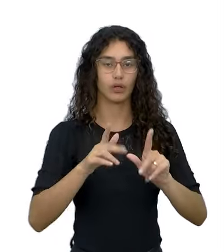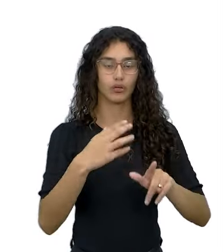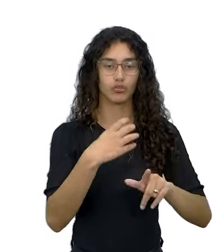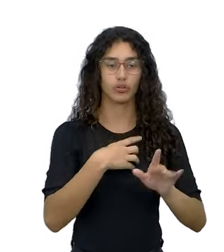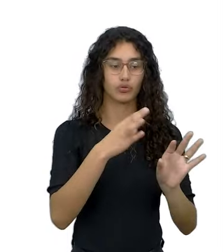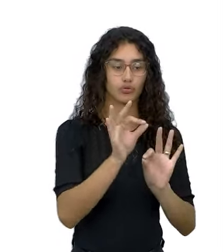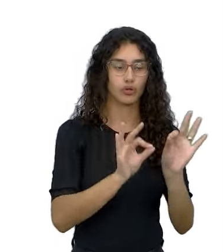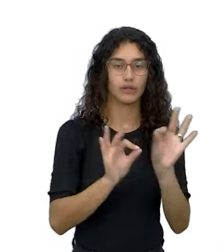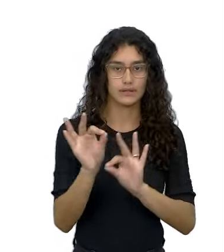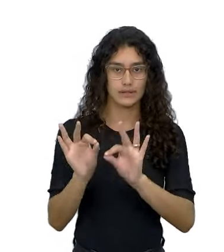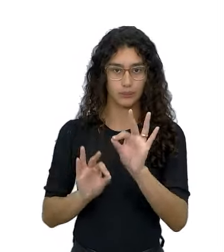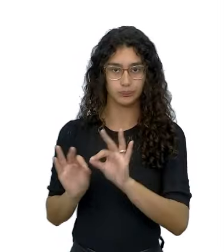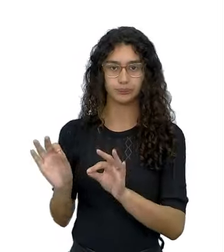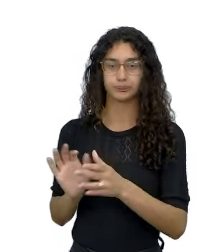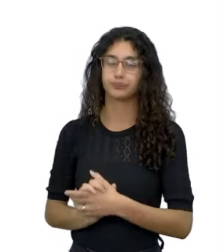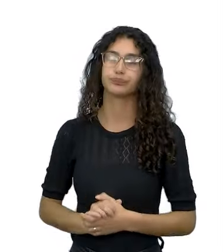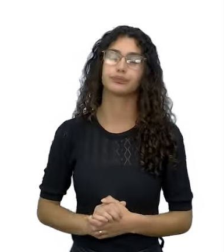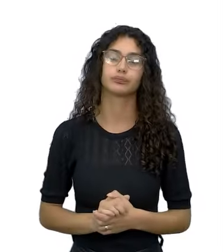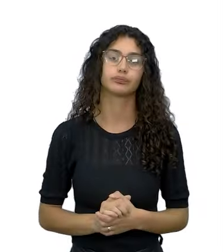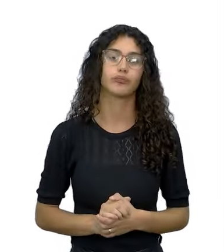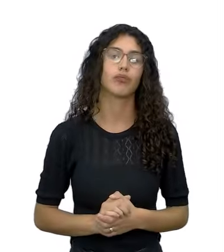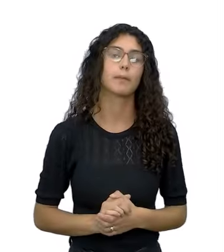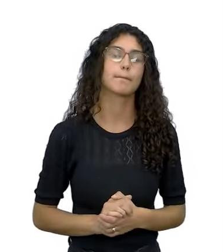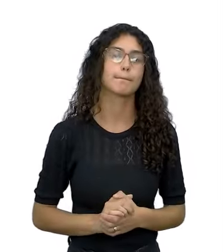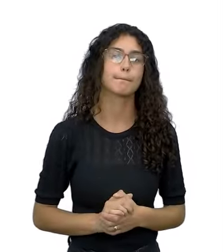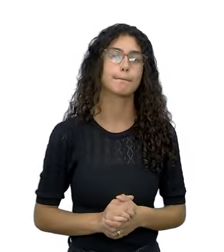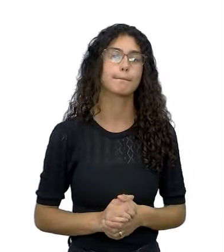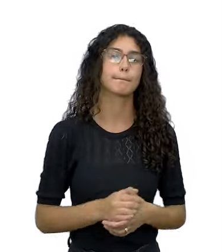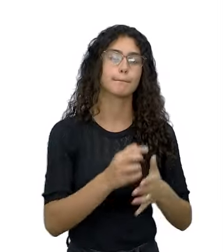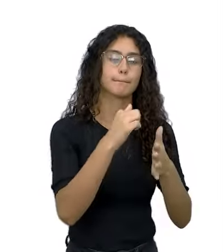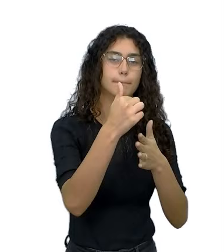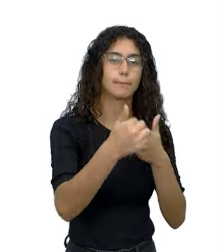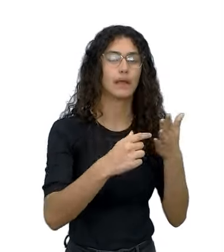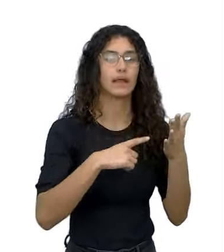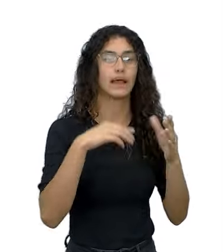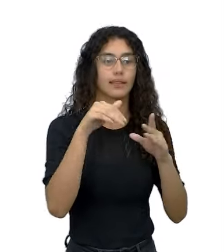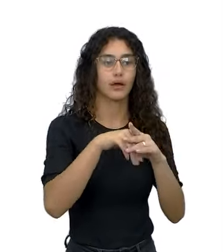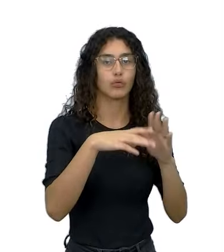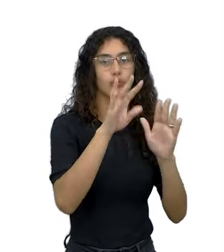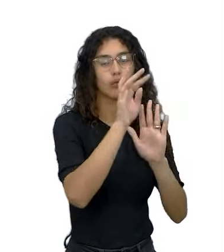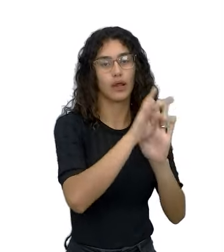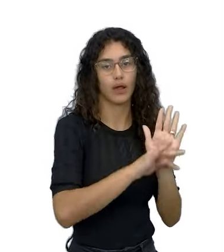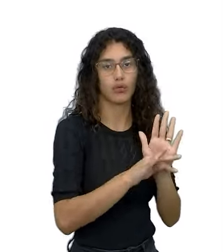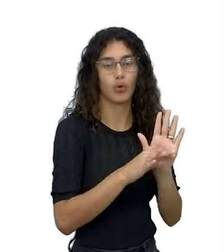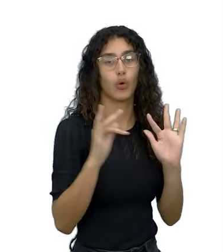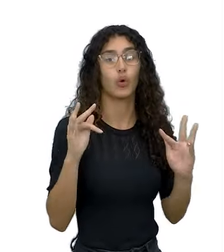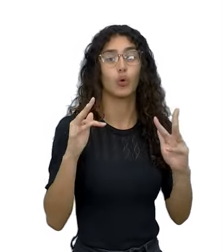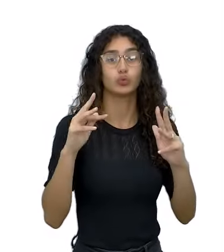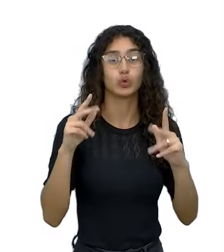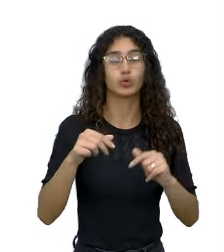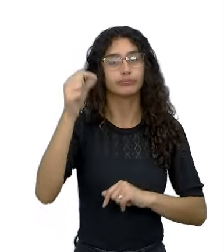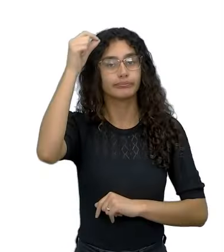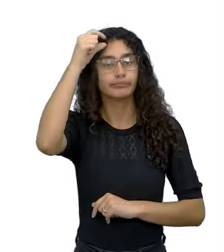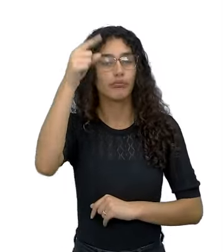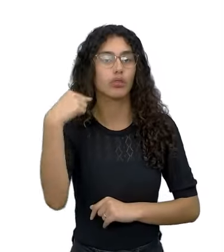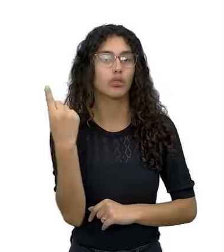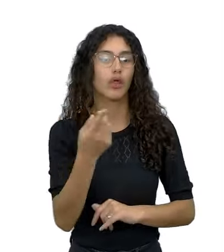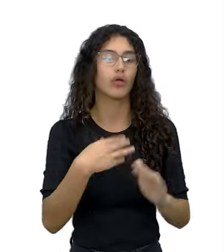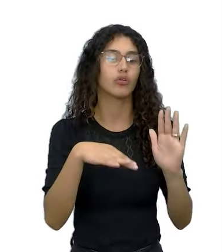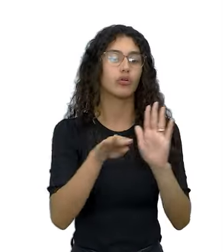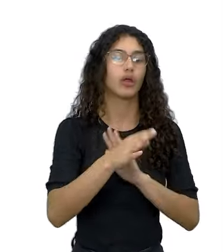formas de organização, né, dos elementos linguísticos dentro do texto. Então, dentro de todos esses conhecimentos, a gente chega